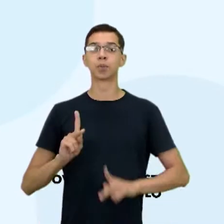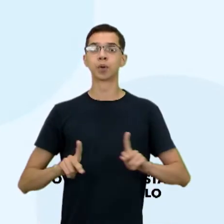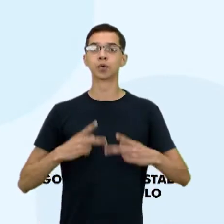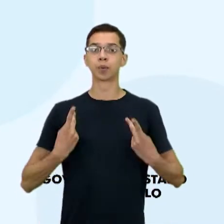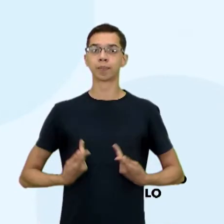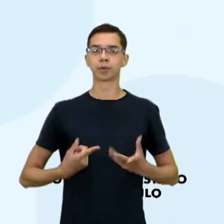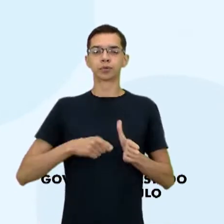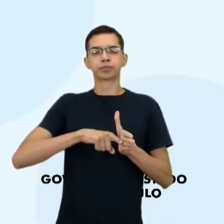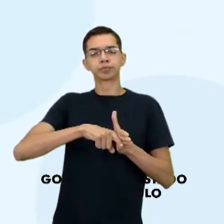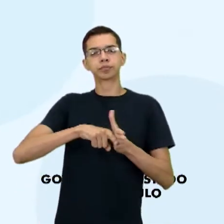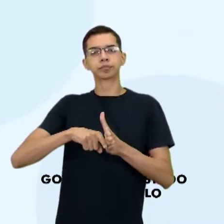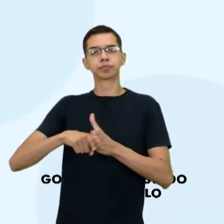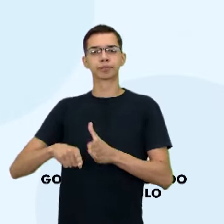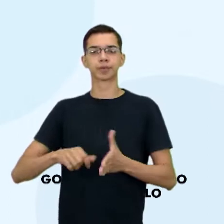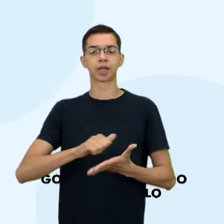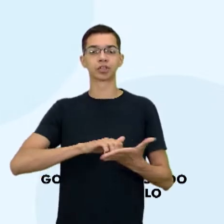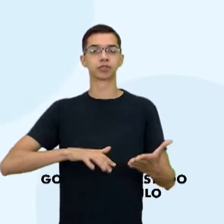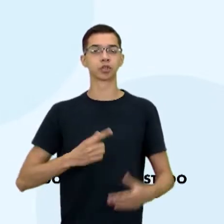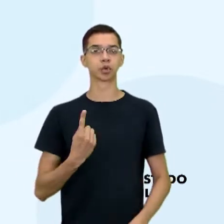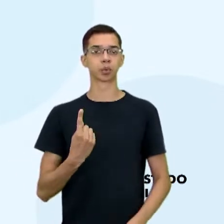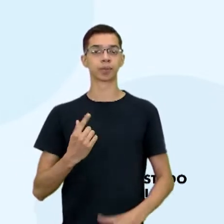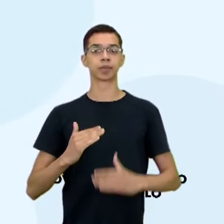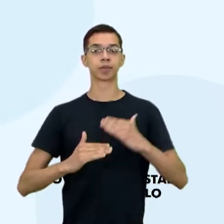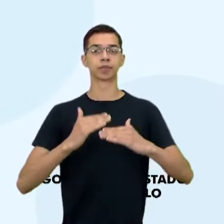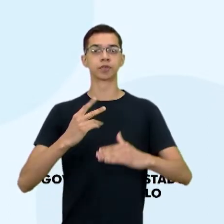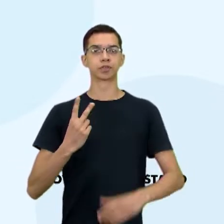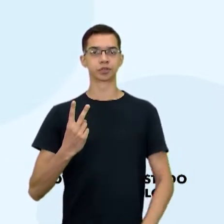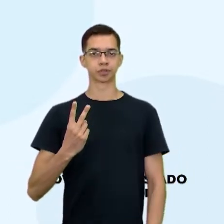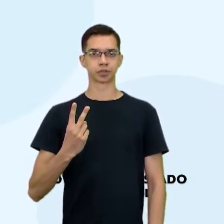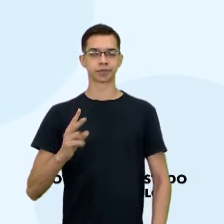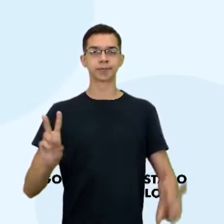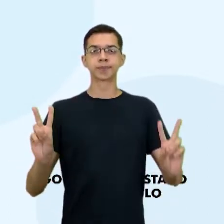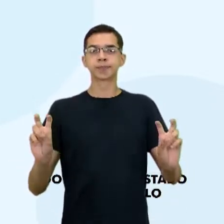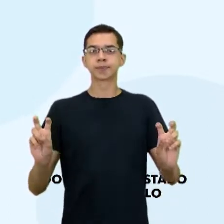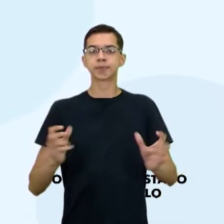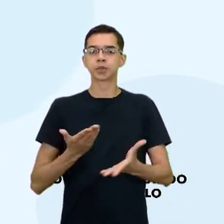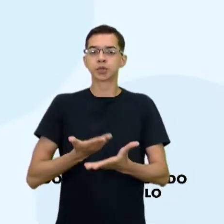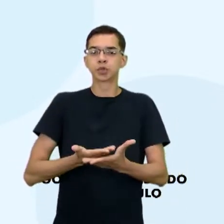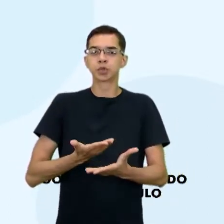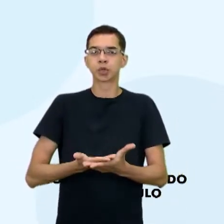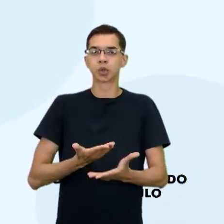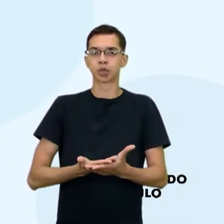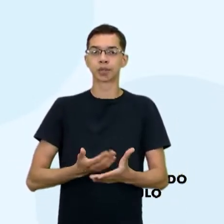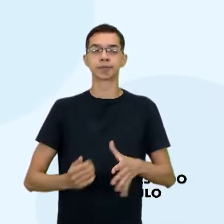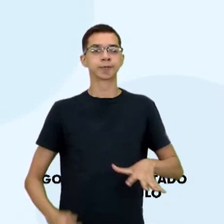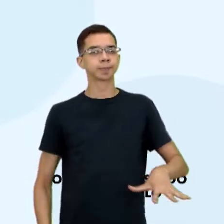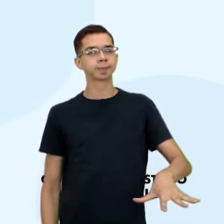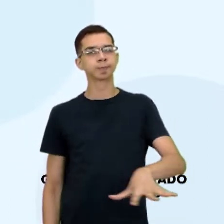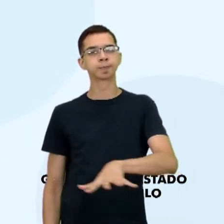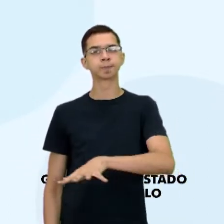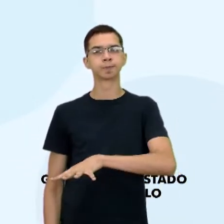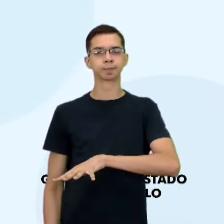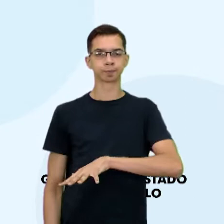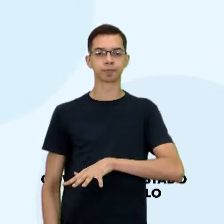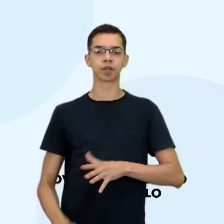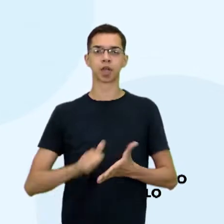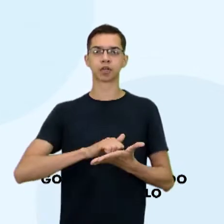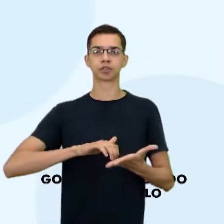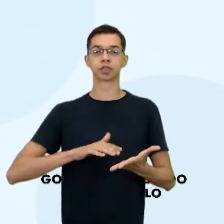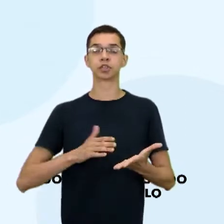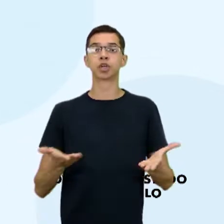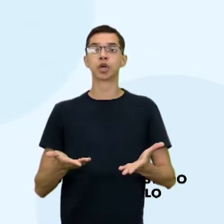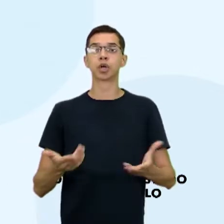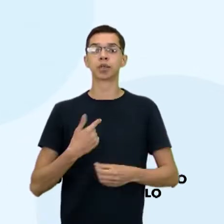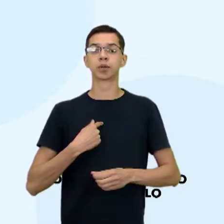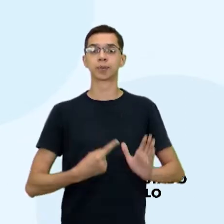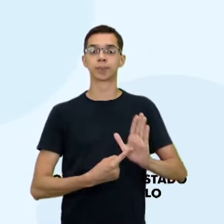e atividade 1, desenvolvimento 2, do tema que é de estudos demográficos desta atividade, e estou mostrando aí para vocês